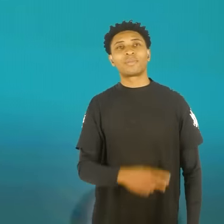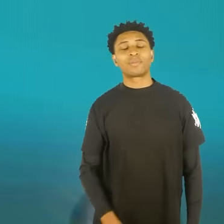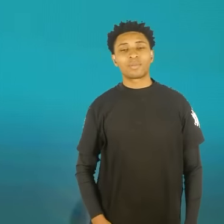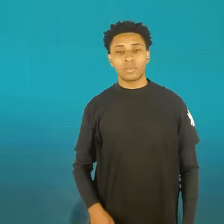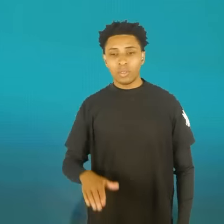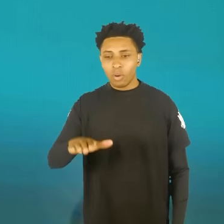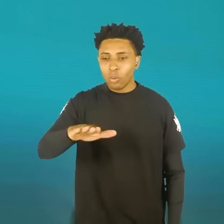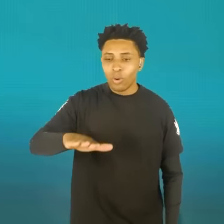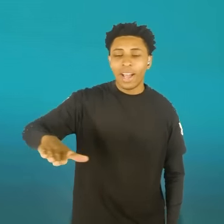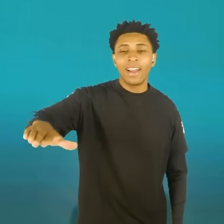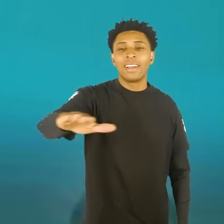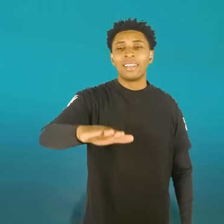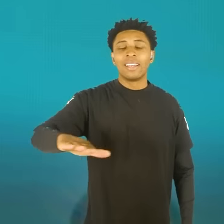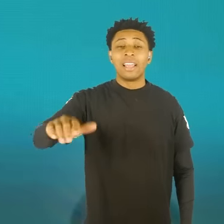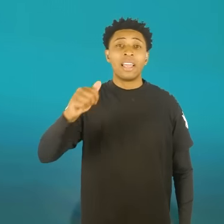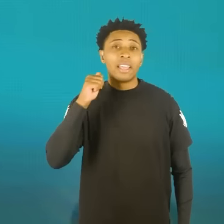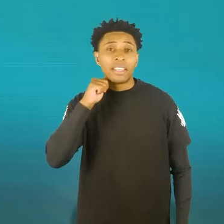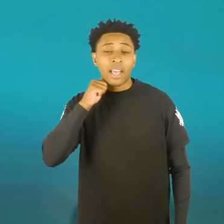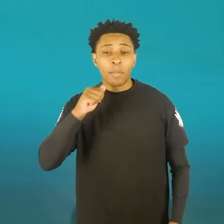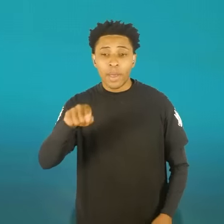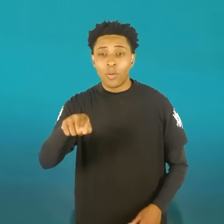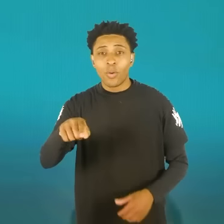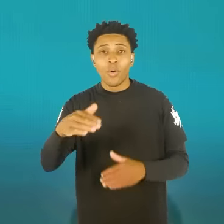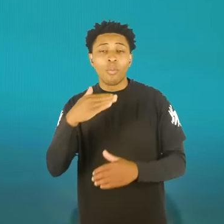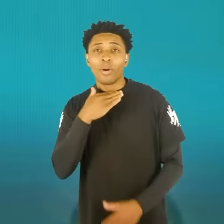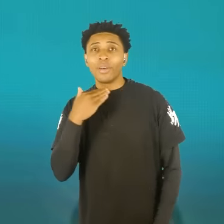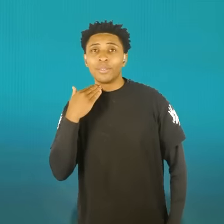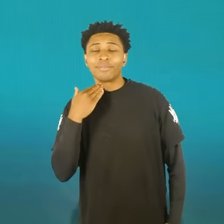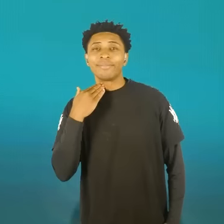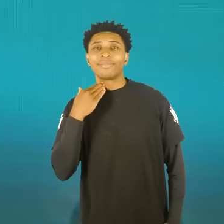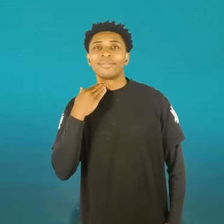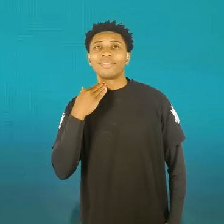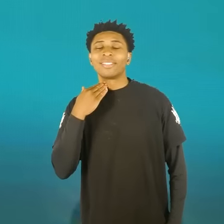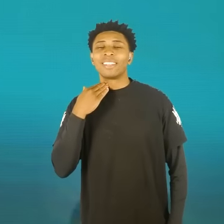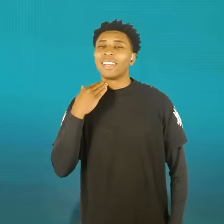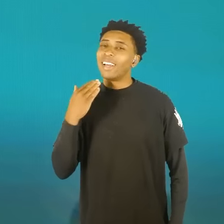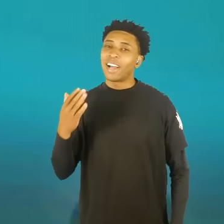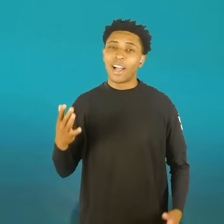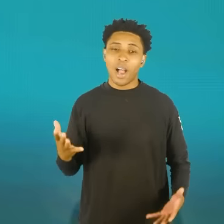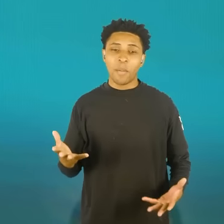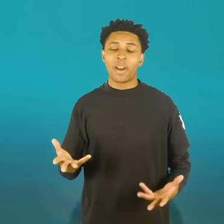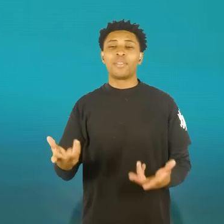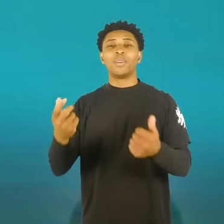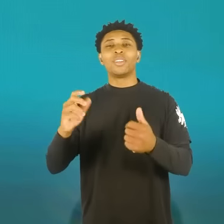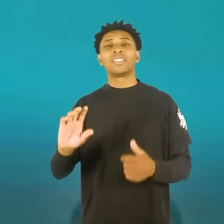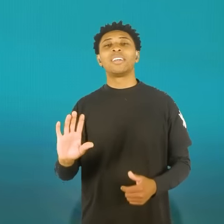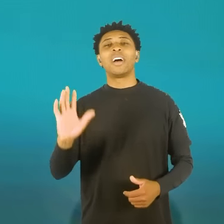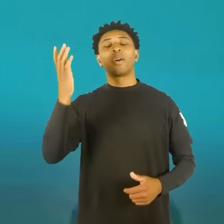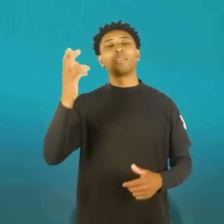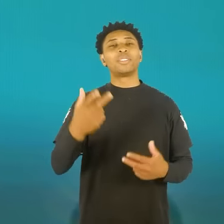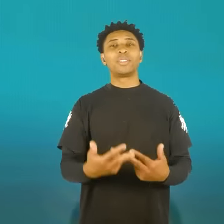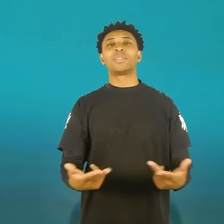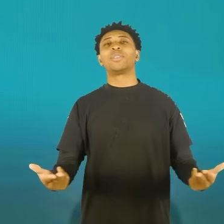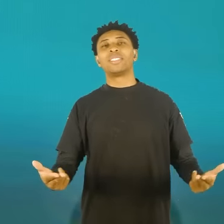trazia o clamor de um homem que foi morto, mas o seu legado continuou. Você